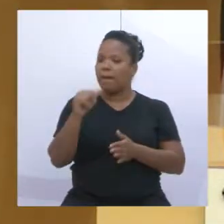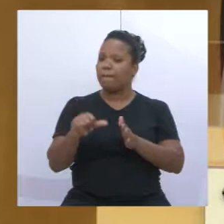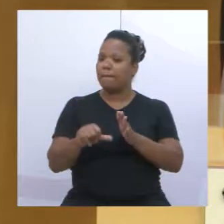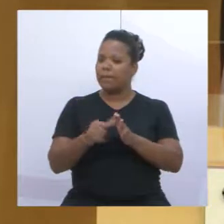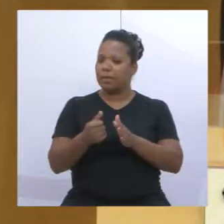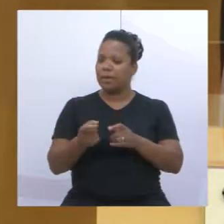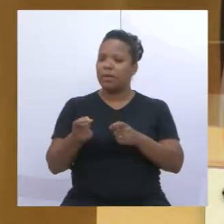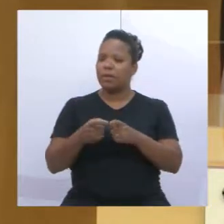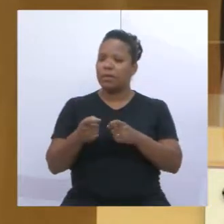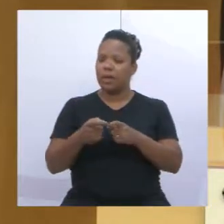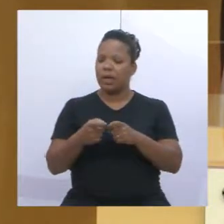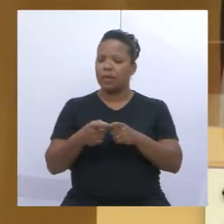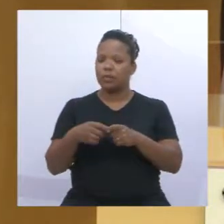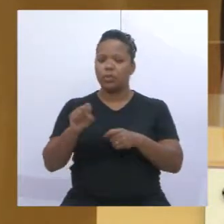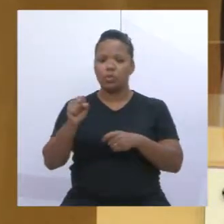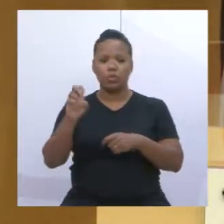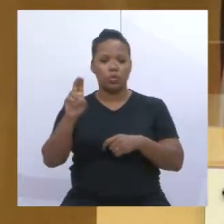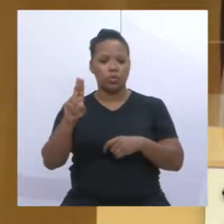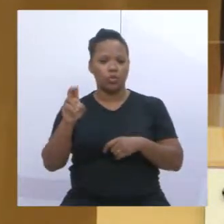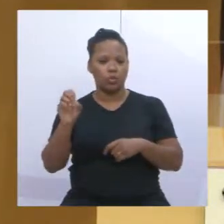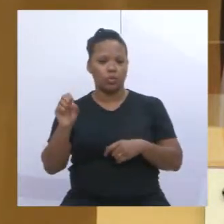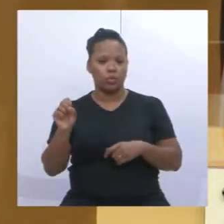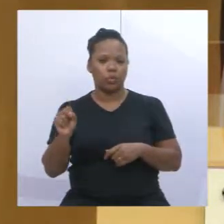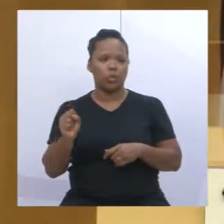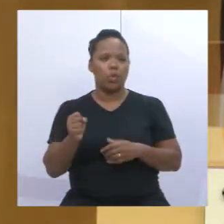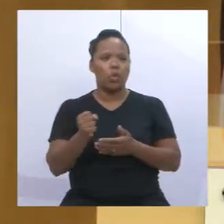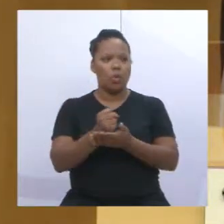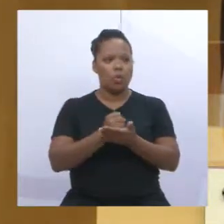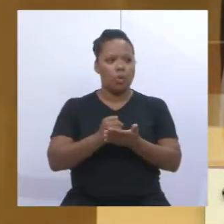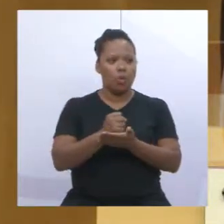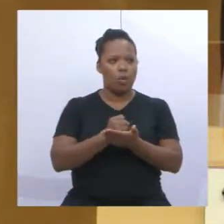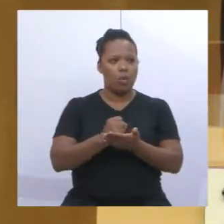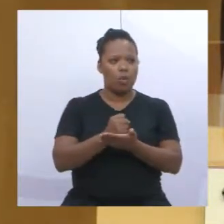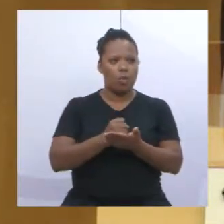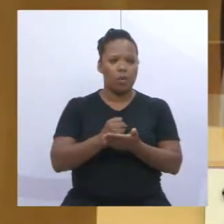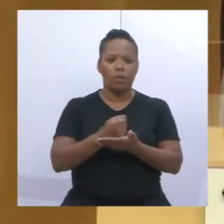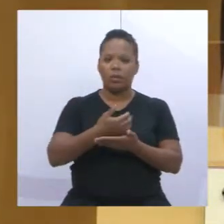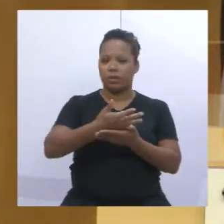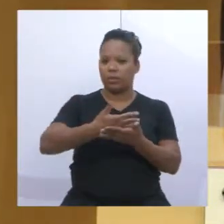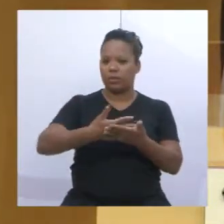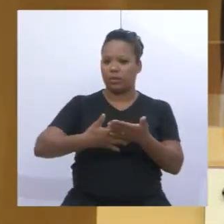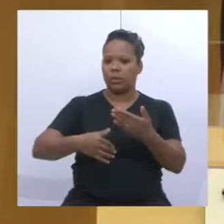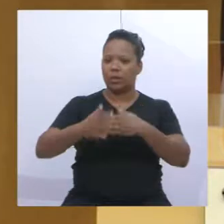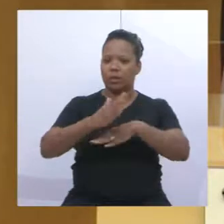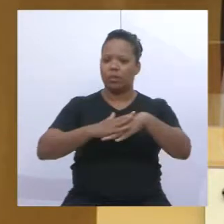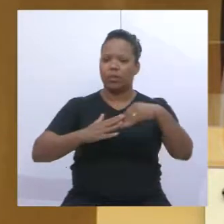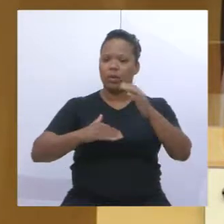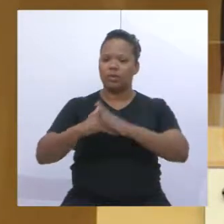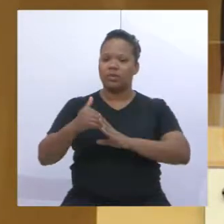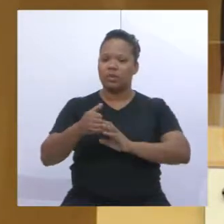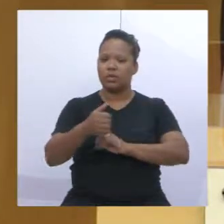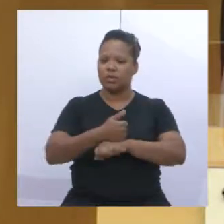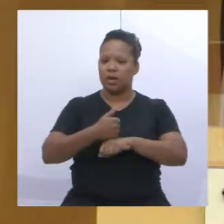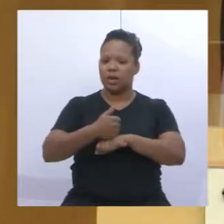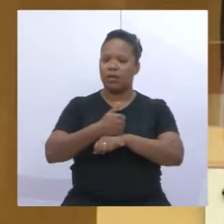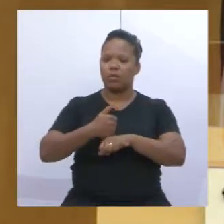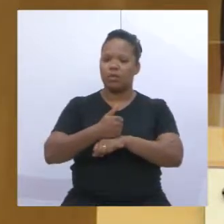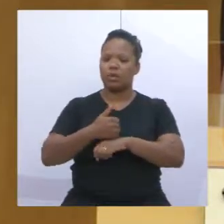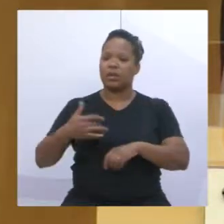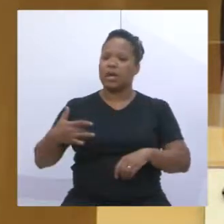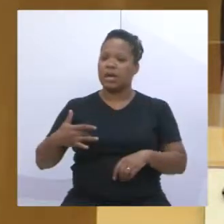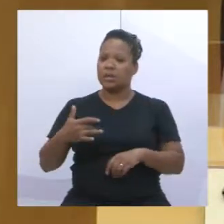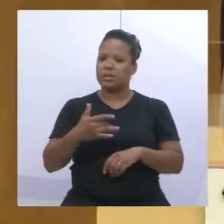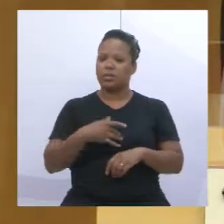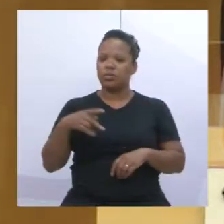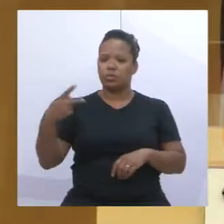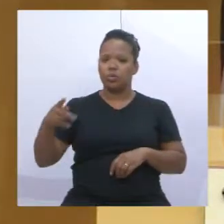No SUS, e o medicamento ter sido prescrito por profissional da saúde no exercício regular de suas